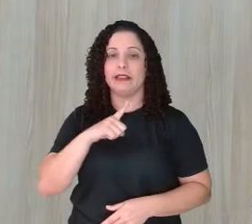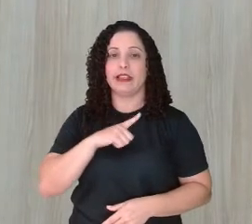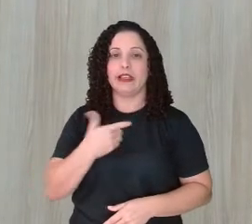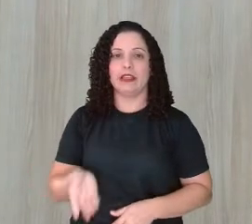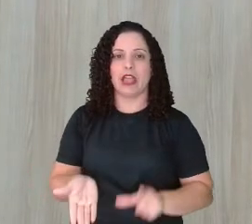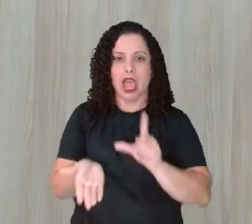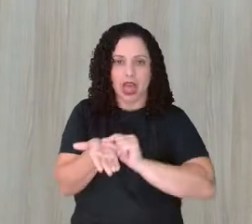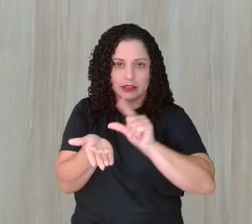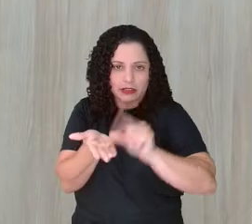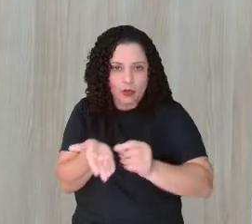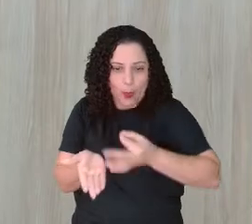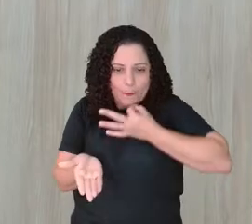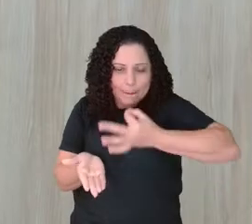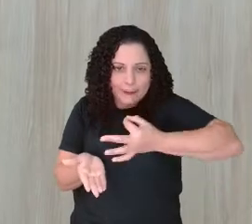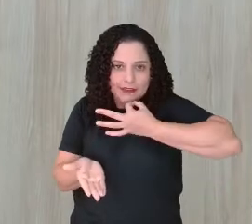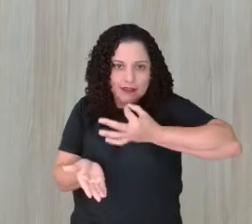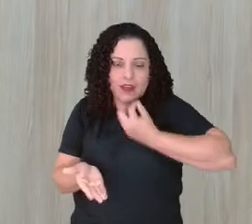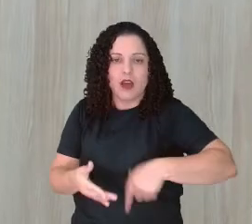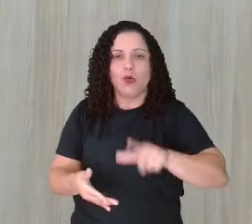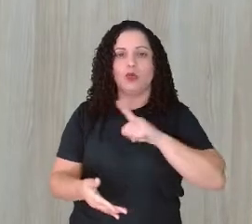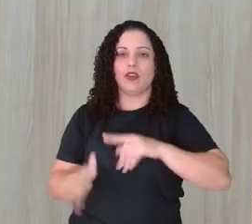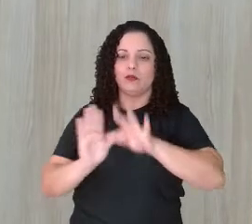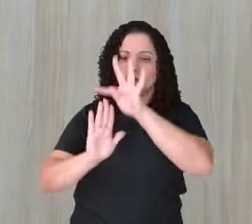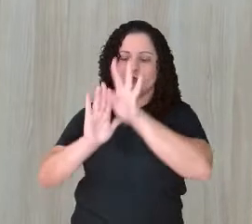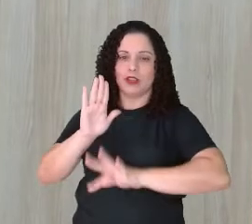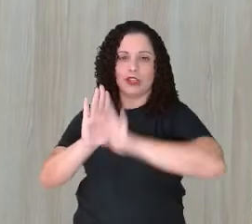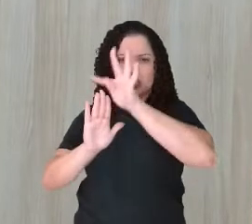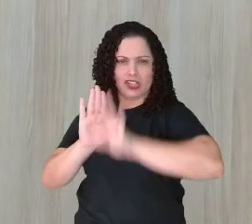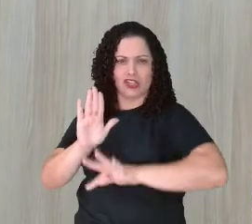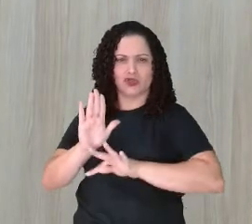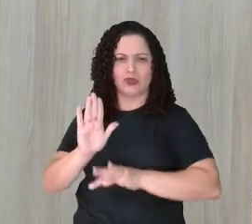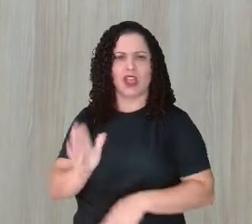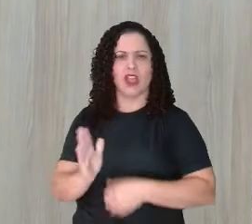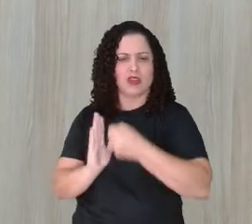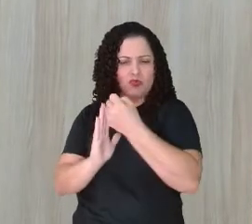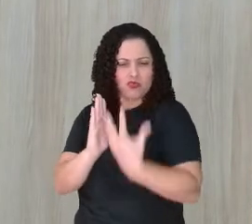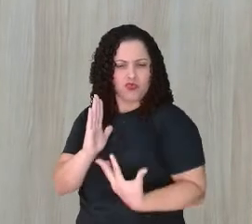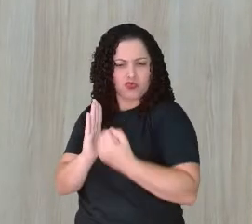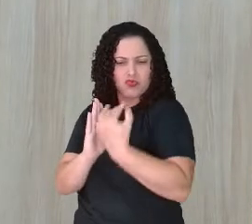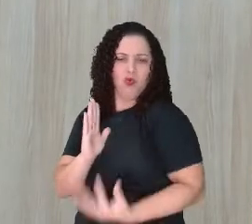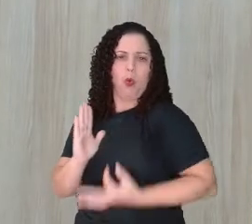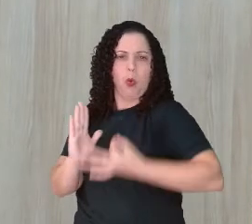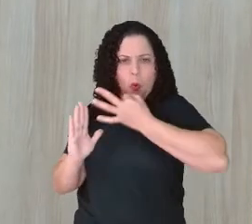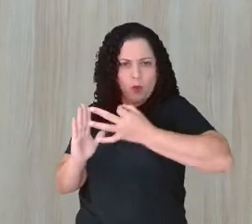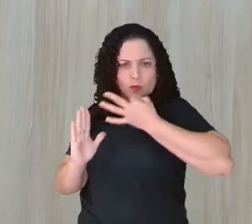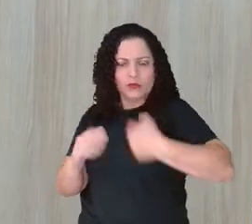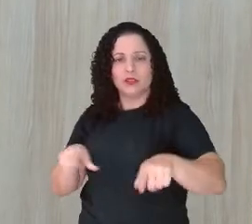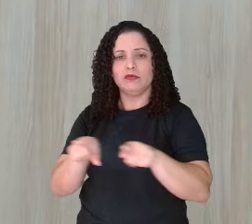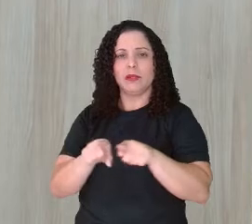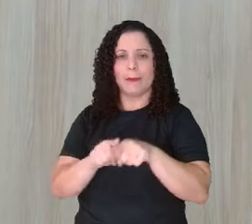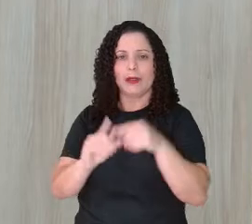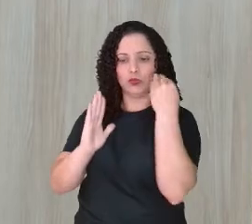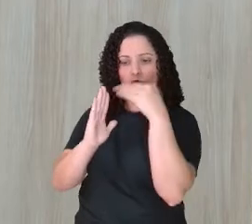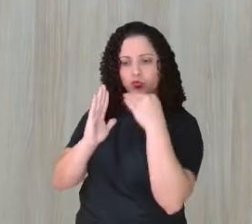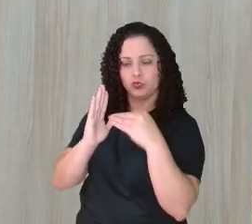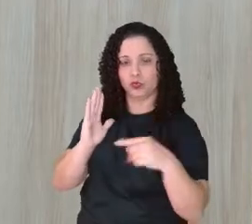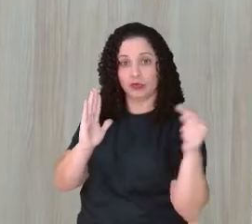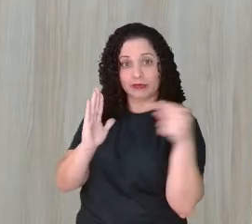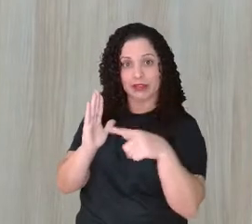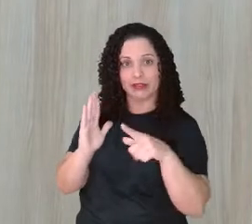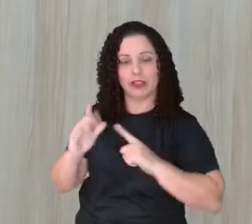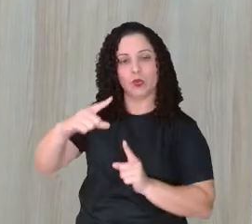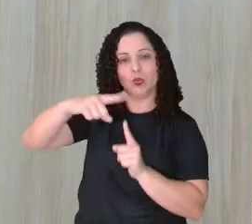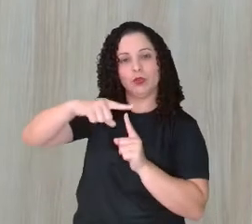de opinião, a gente tem um texto dissertativo argumentativo e a gente percebe que neles predomina um